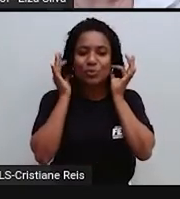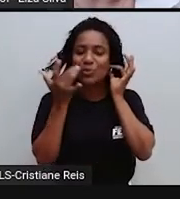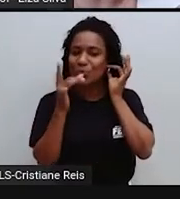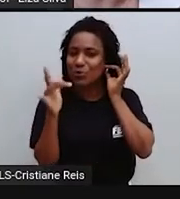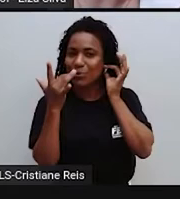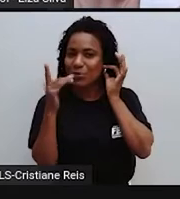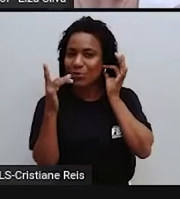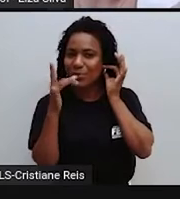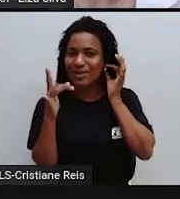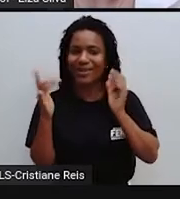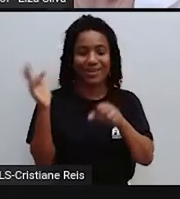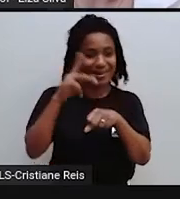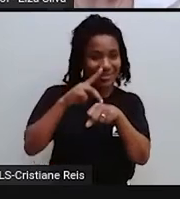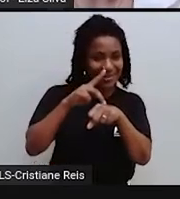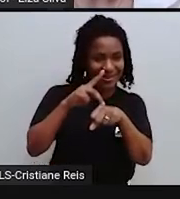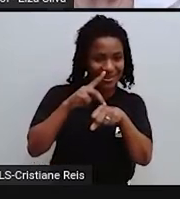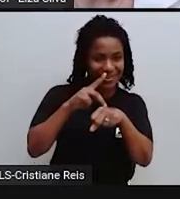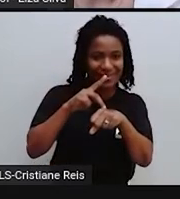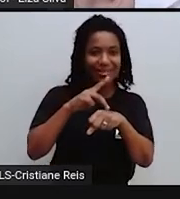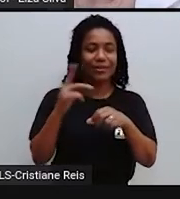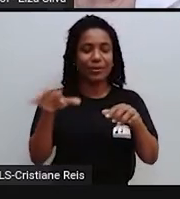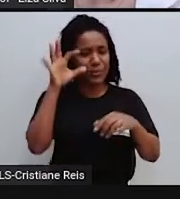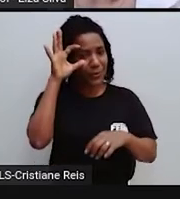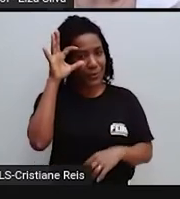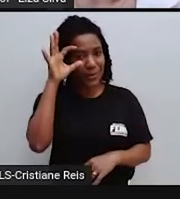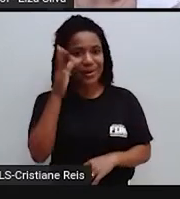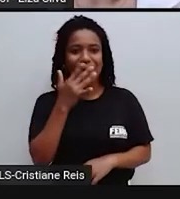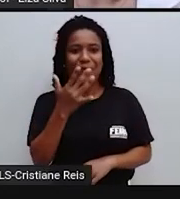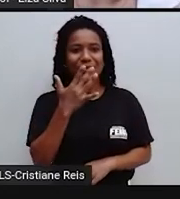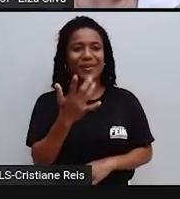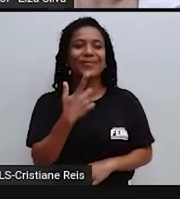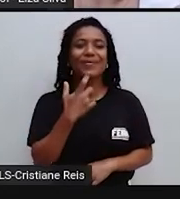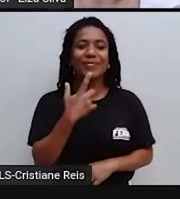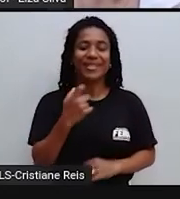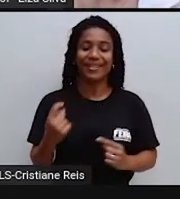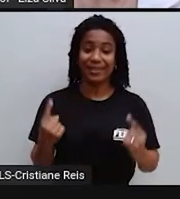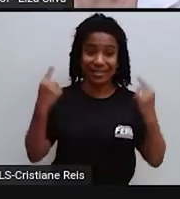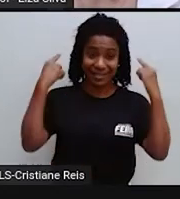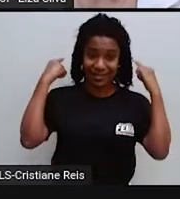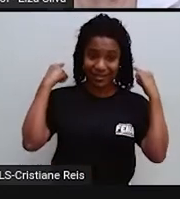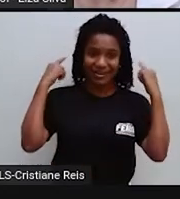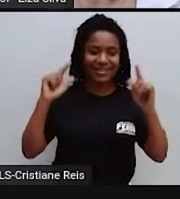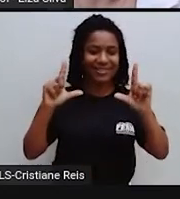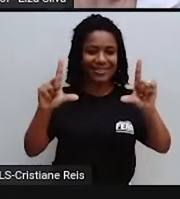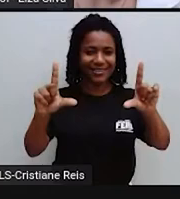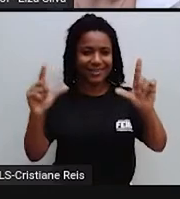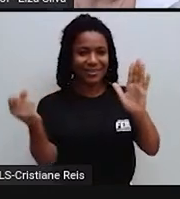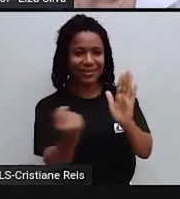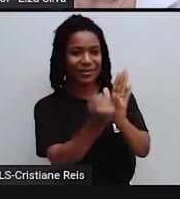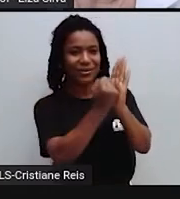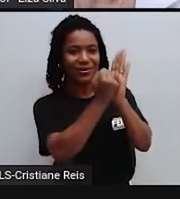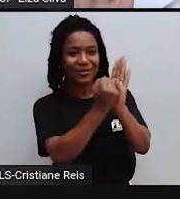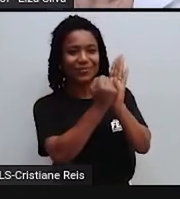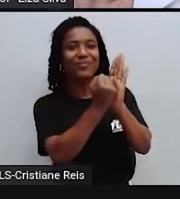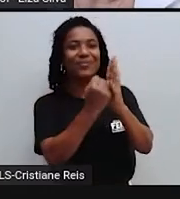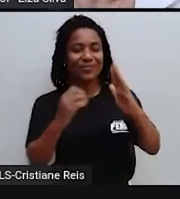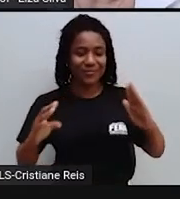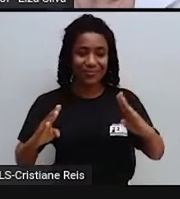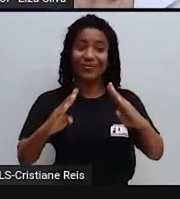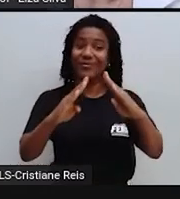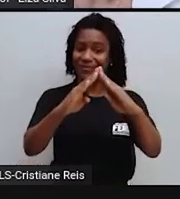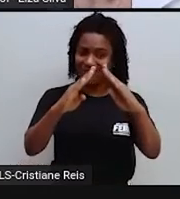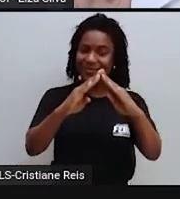Uso óculos de haste vermelha. Na parte de trás do vídeo, vocês podem visualizar um painel que